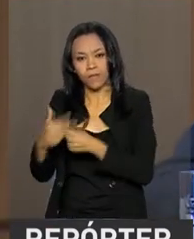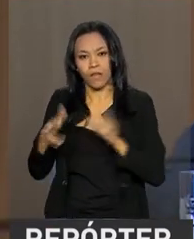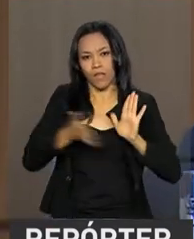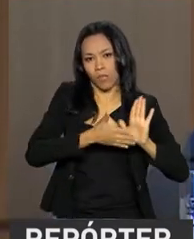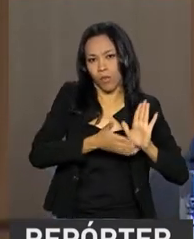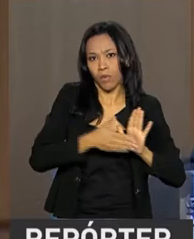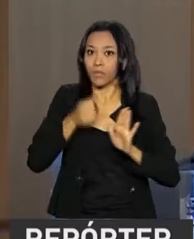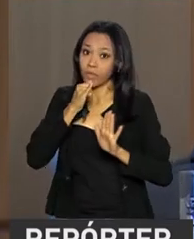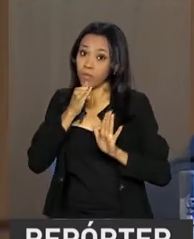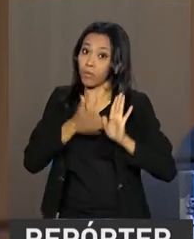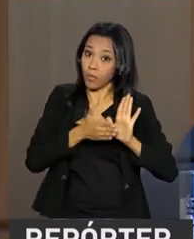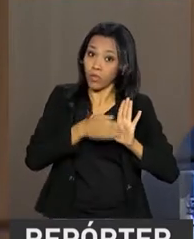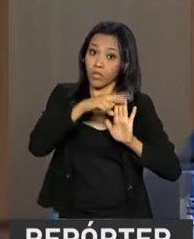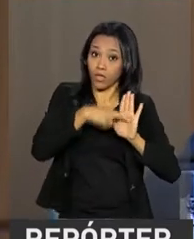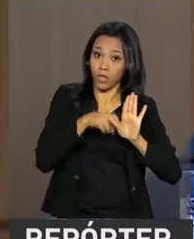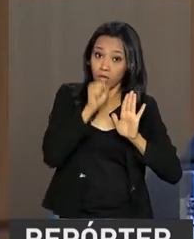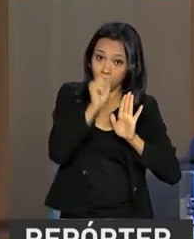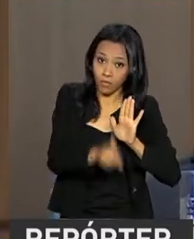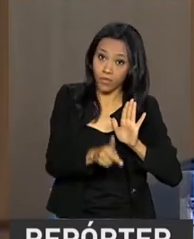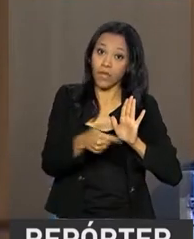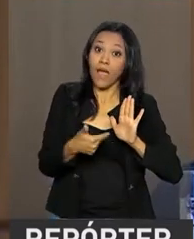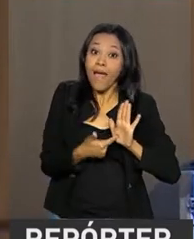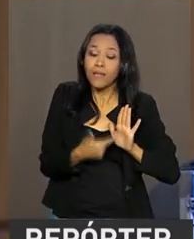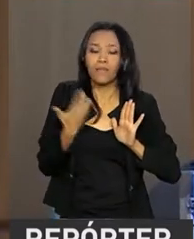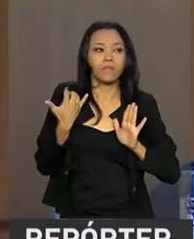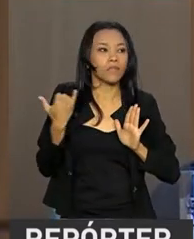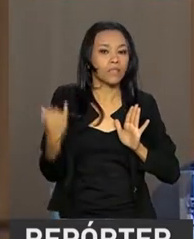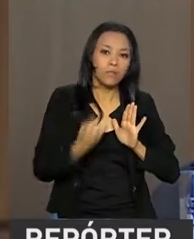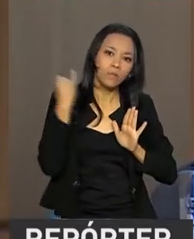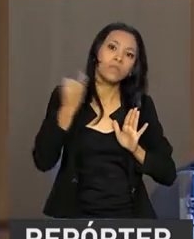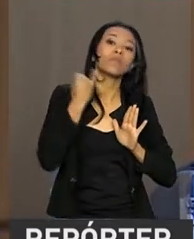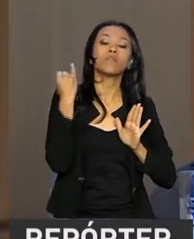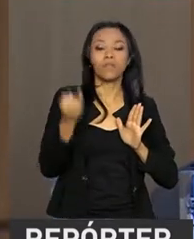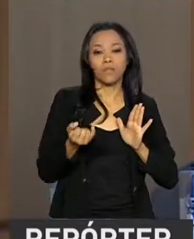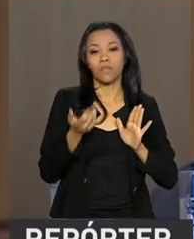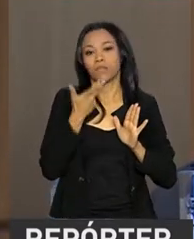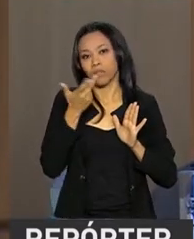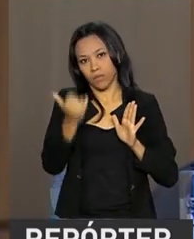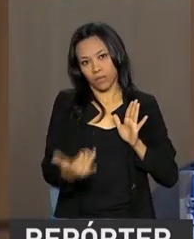da Previdência, é fundamental para o equilíbrio da economia.